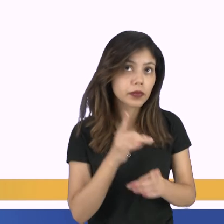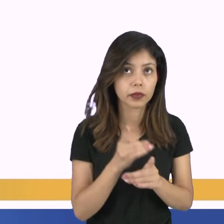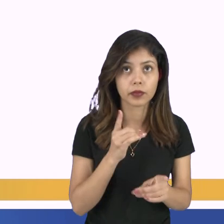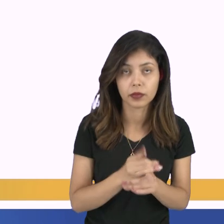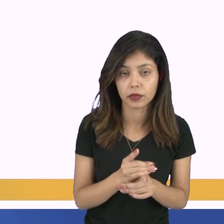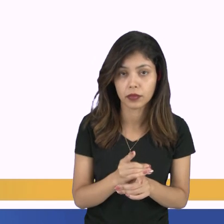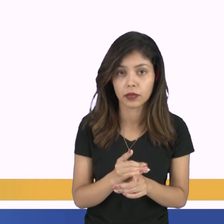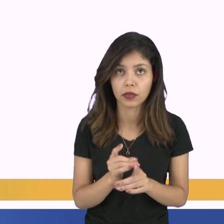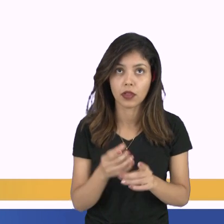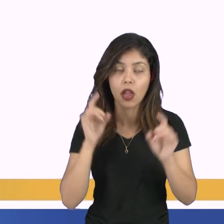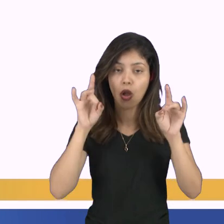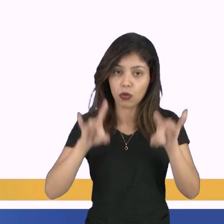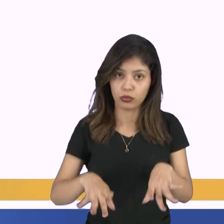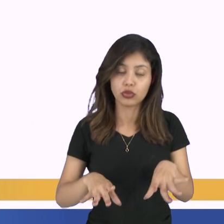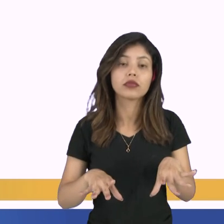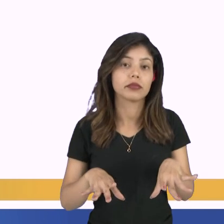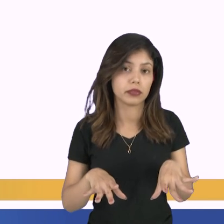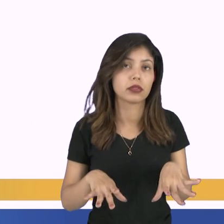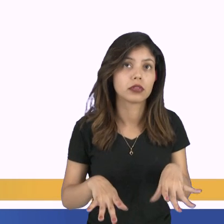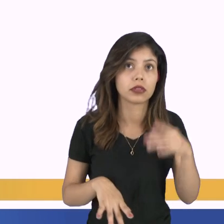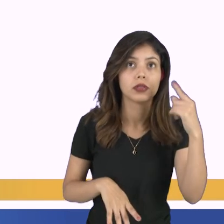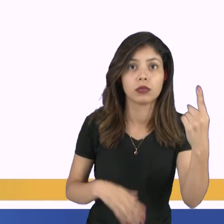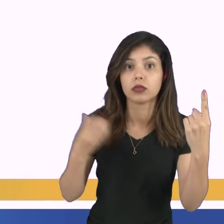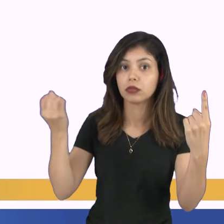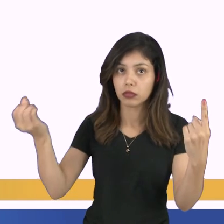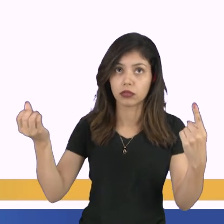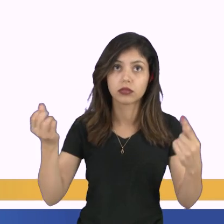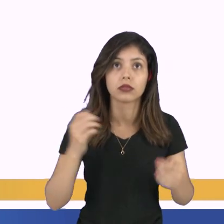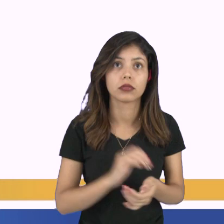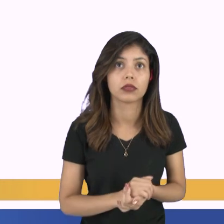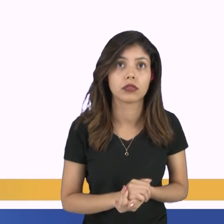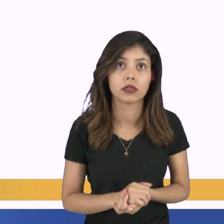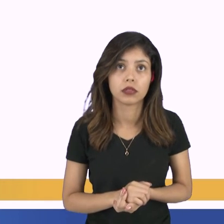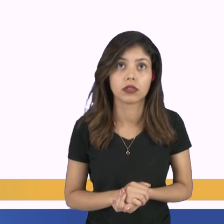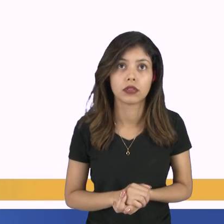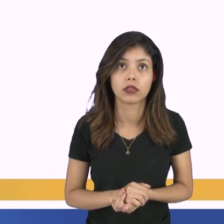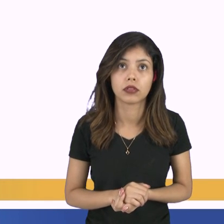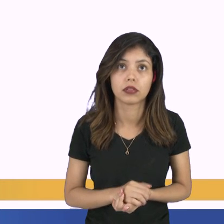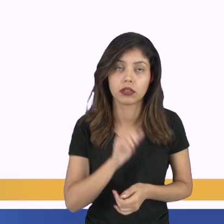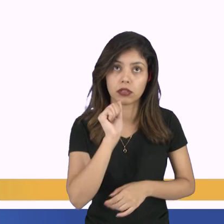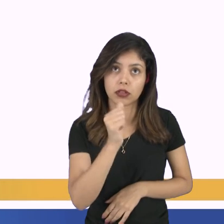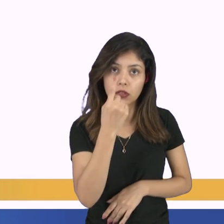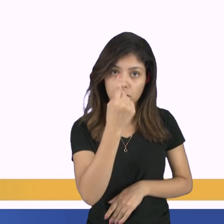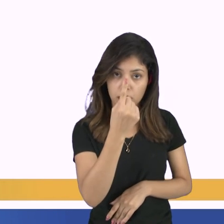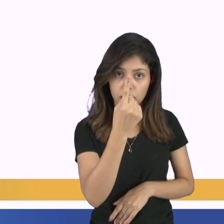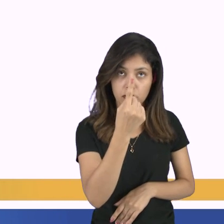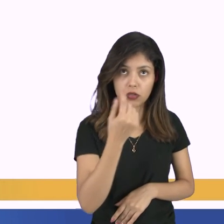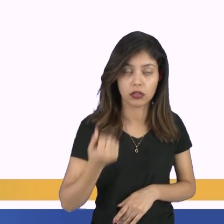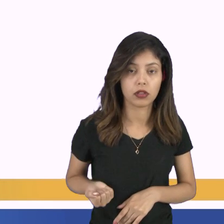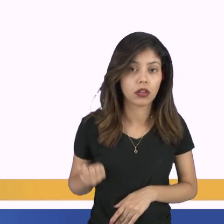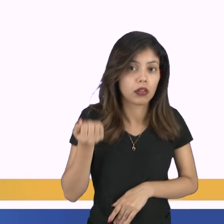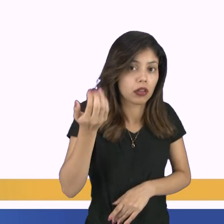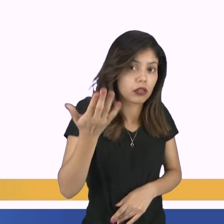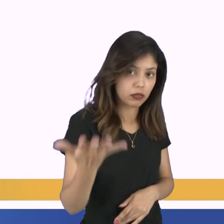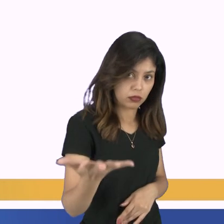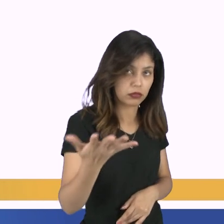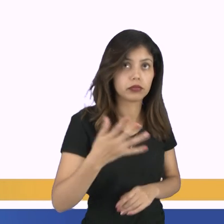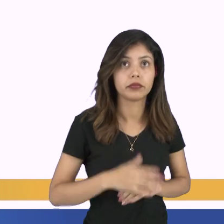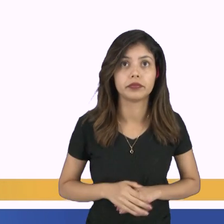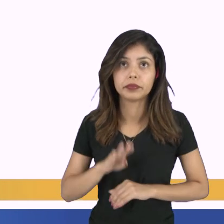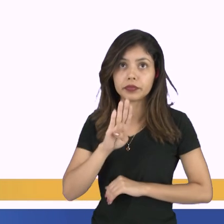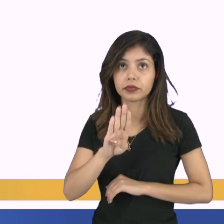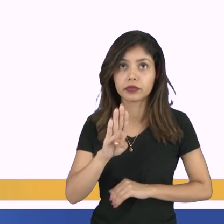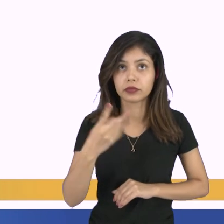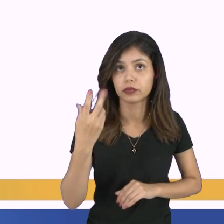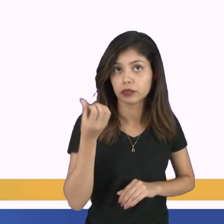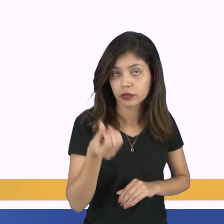identificamos a camada de valência, a quantidade de elétrons que cada um possui. Então, A, se só tem um elétron, ele vai doar um elétron.